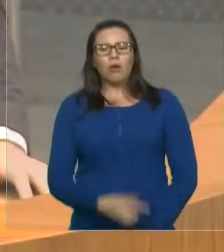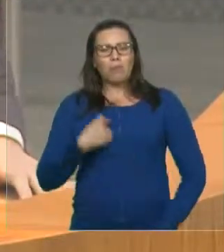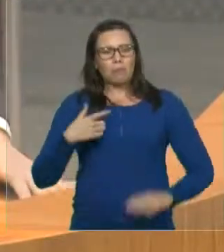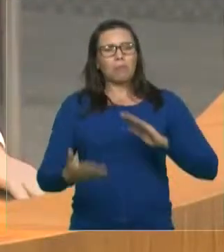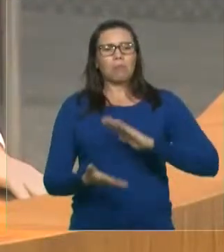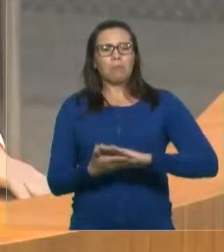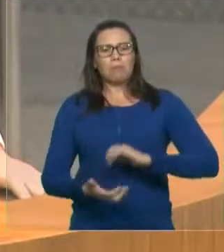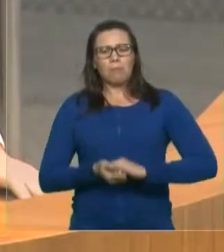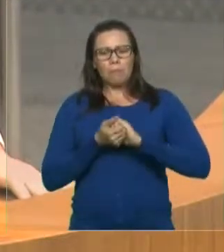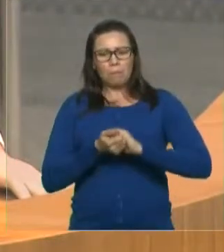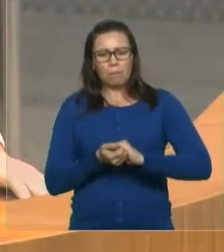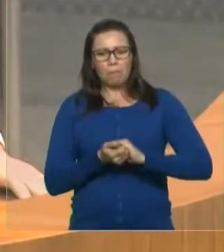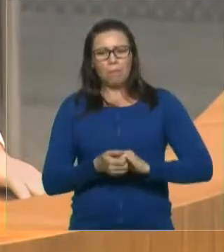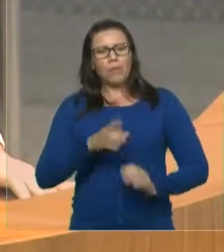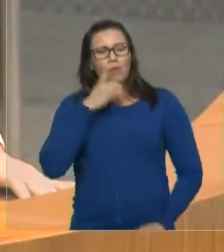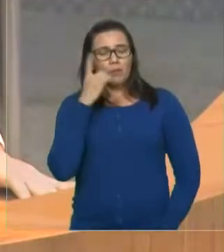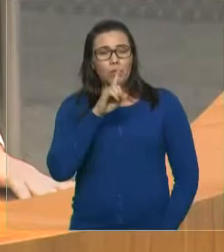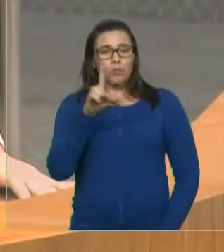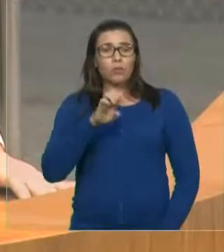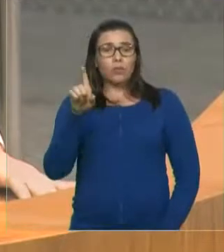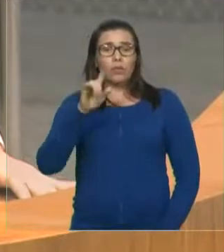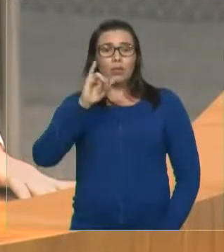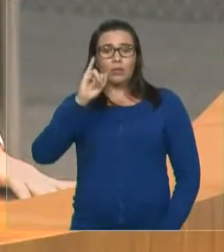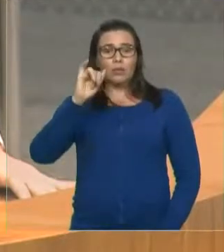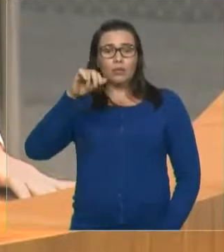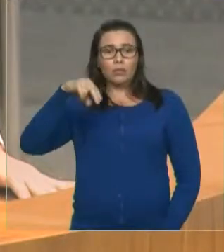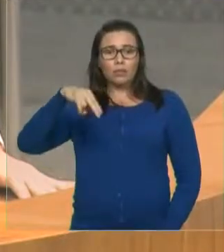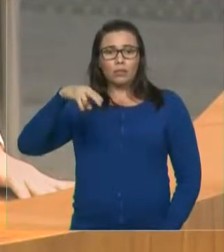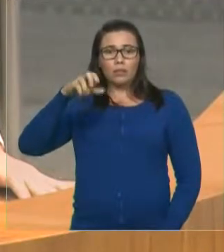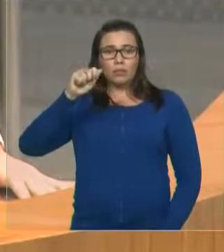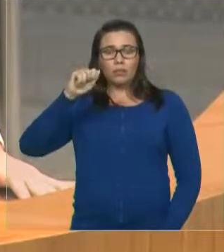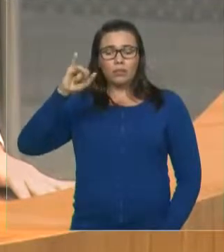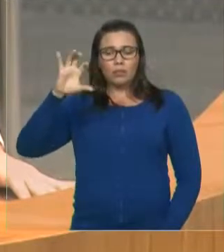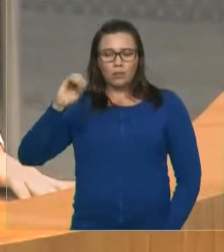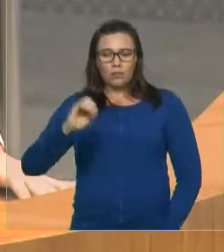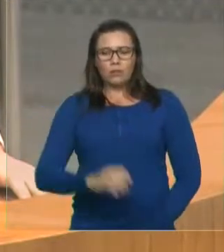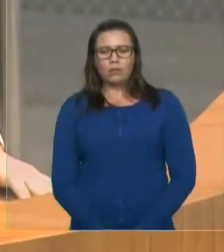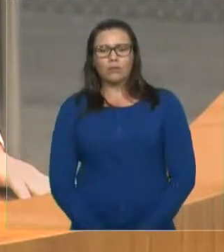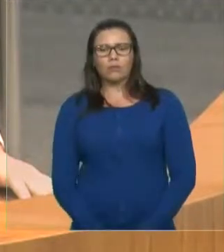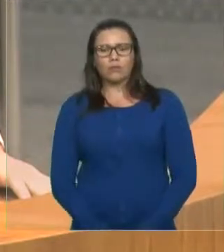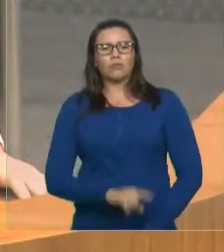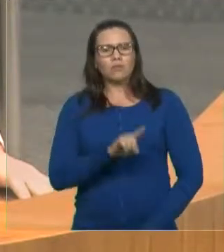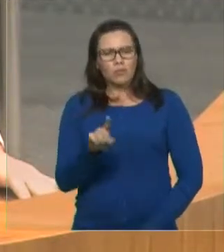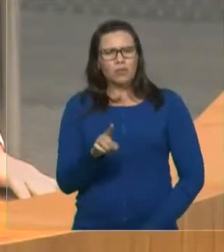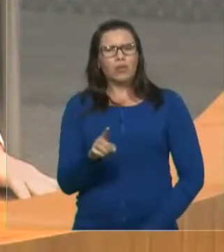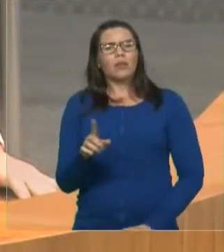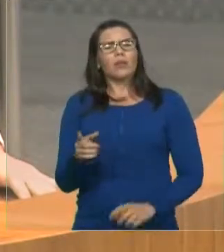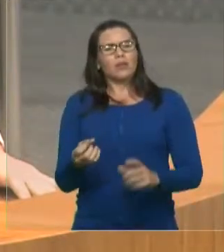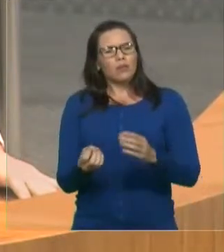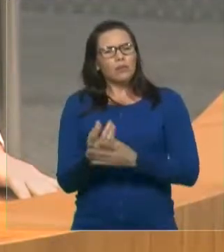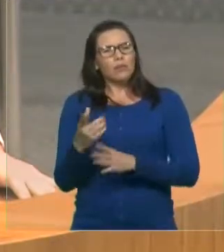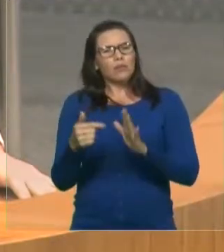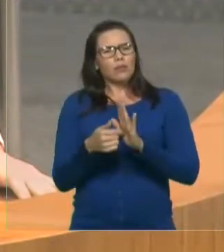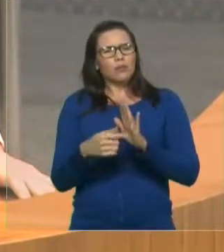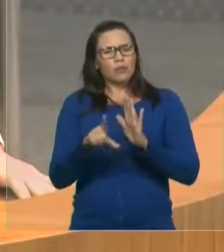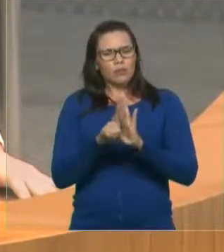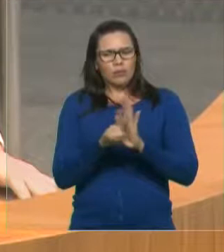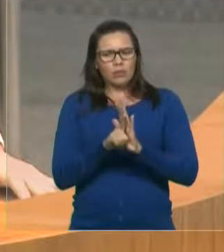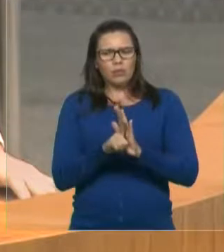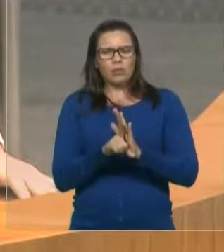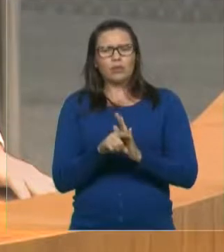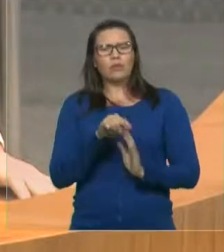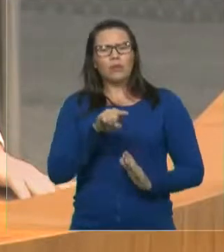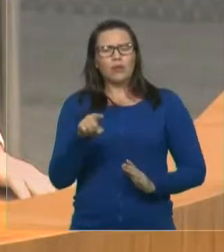legislatura passada elaborou essa legislação de defesa do consumidor, que busca garantir que o serviço bancário